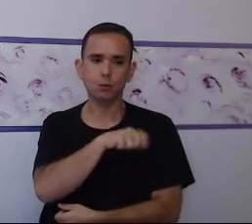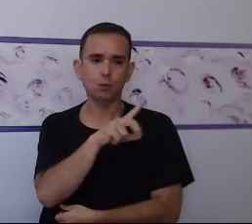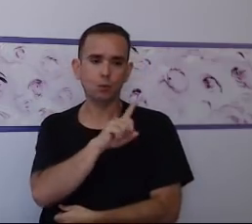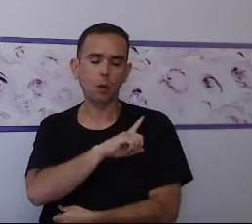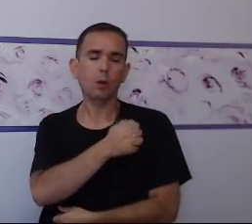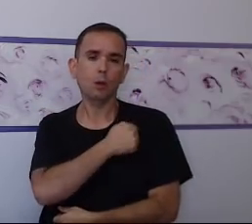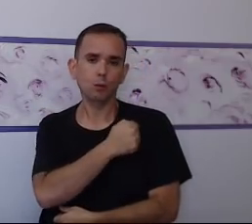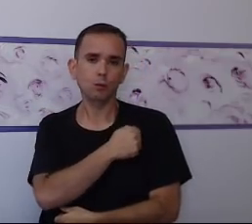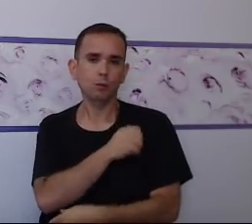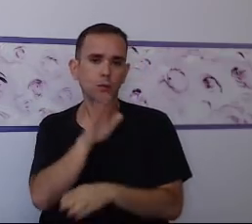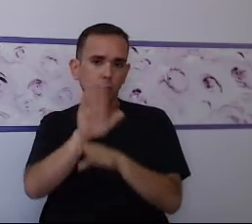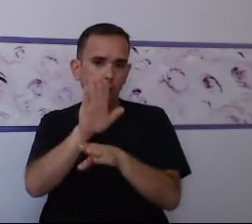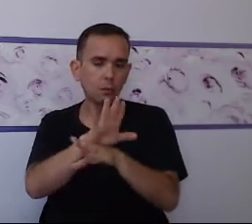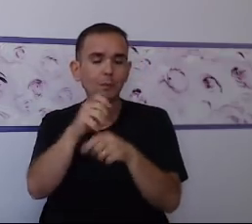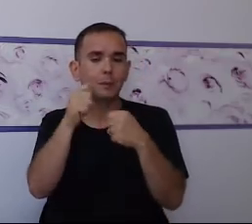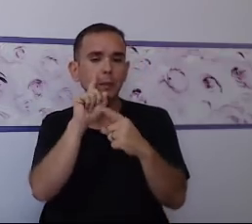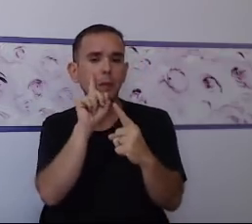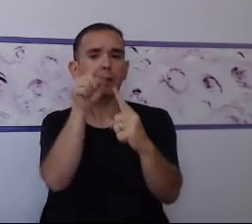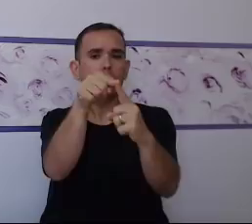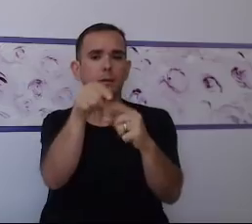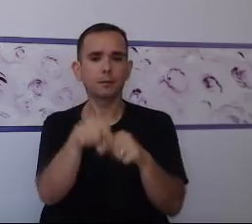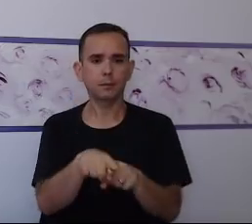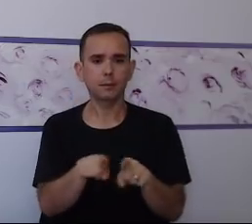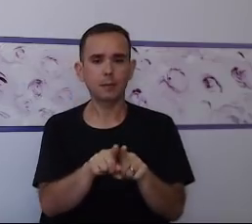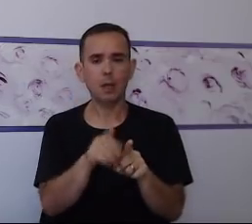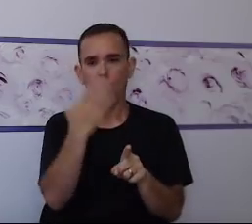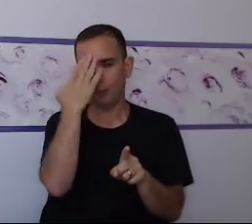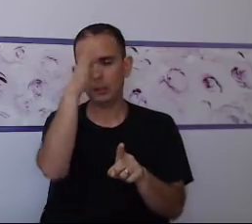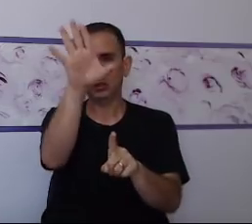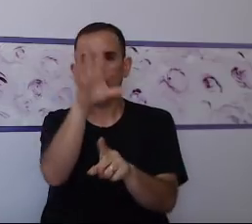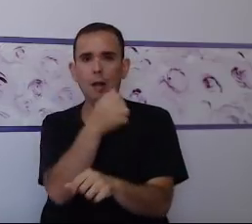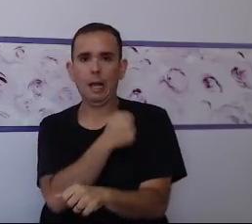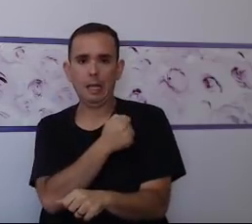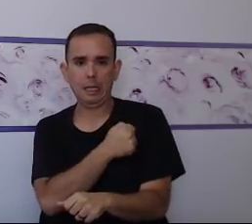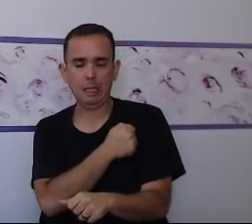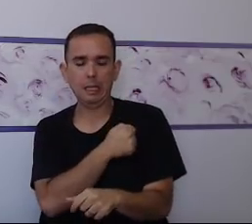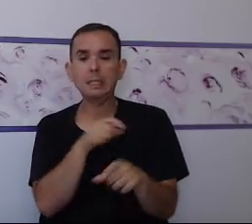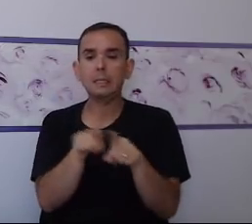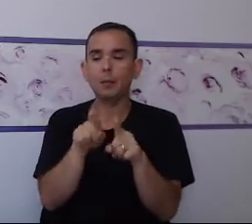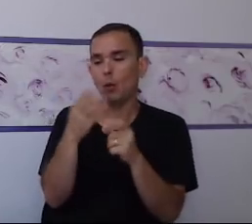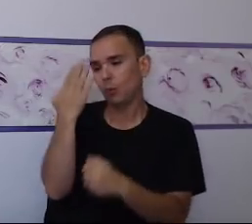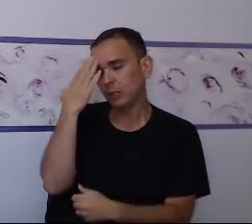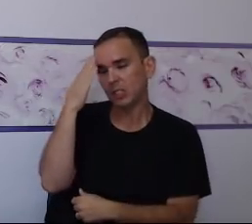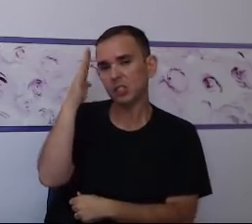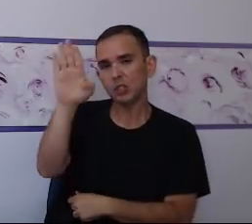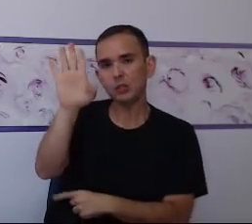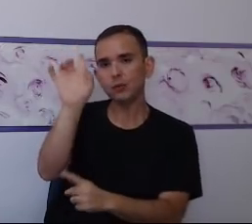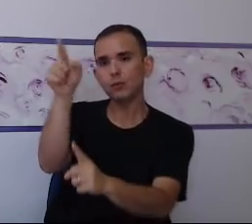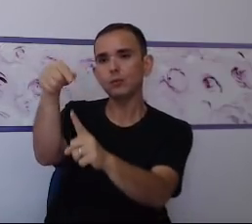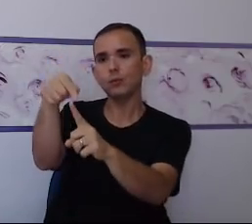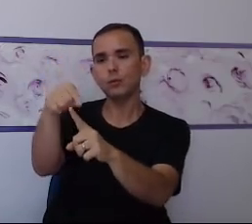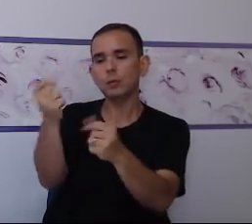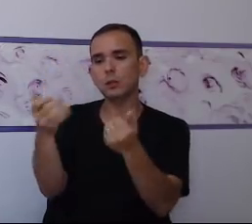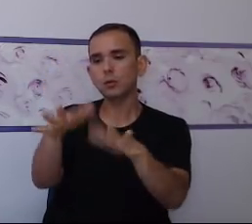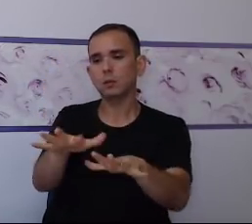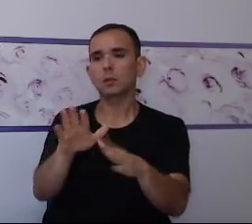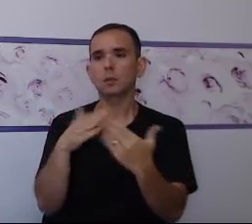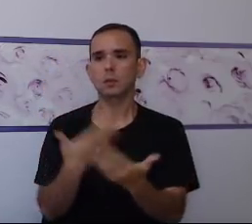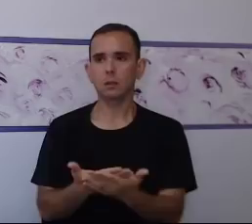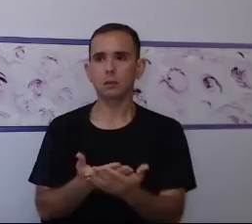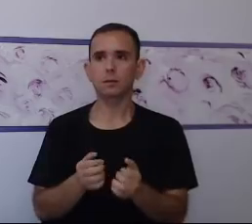paralisia cerebral, precisam alcançar. Tanto o objetivo acadêmico, né, como o objetivo dessa inclusão escolar.